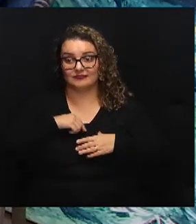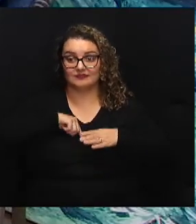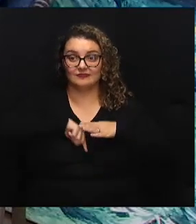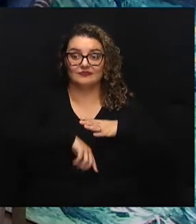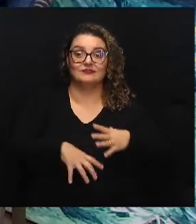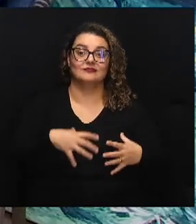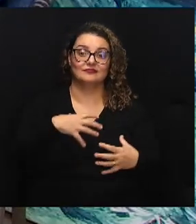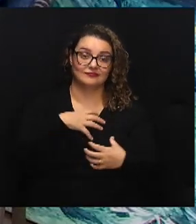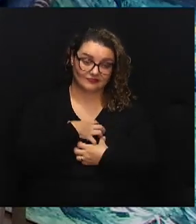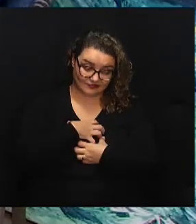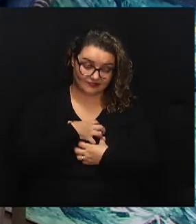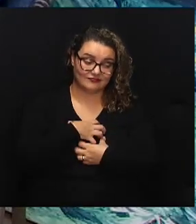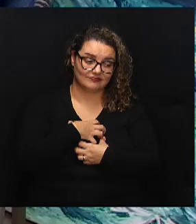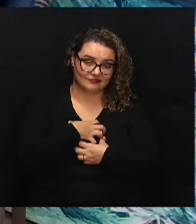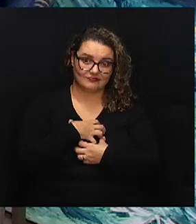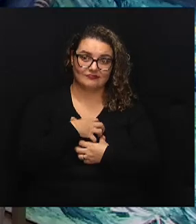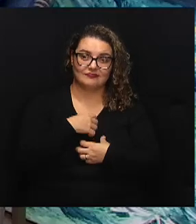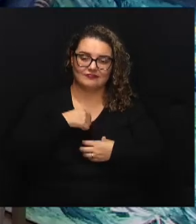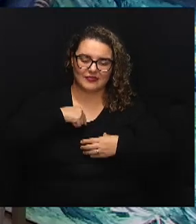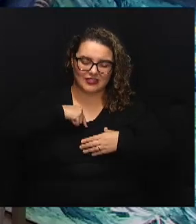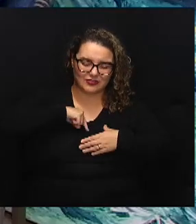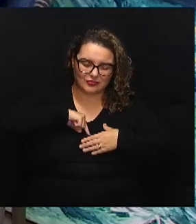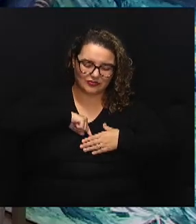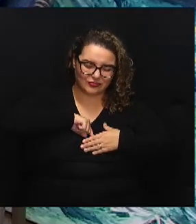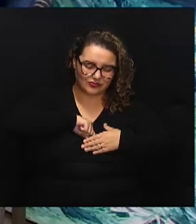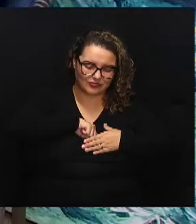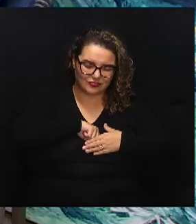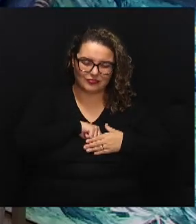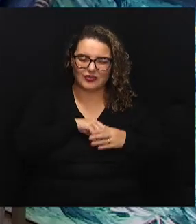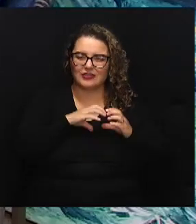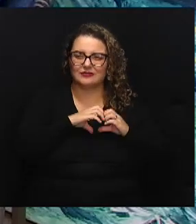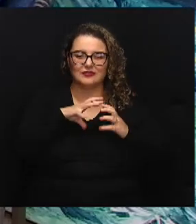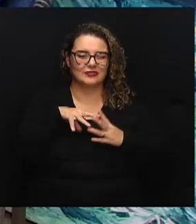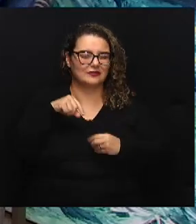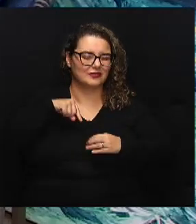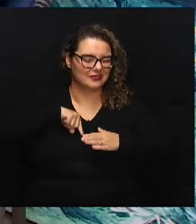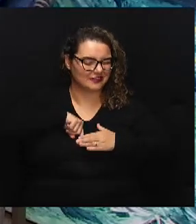ser, aquilo que vai mais no fundo do meu coração, da minha alma,